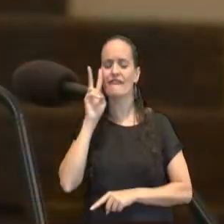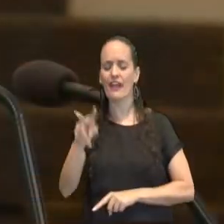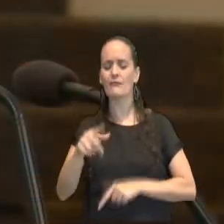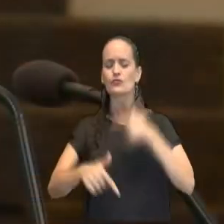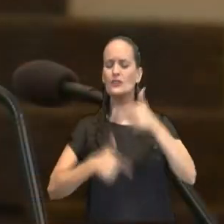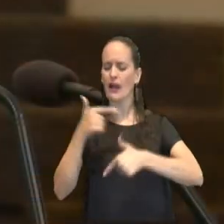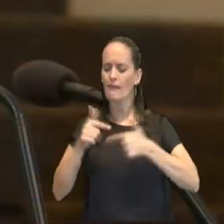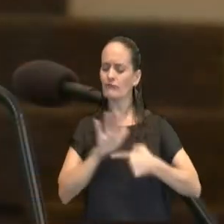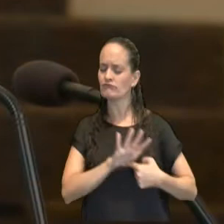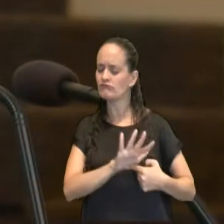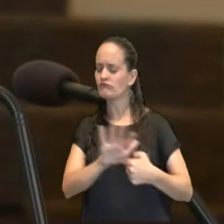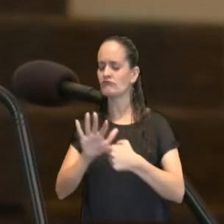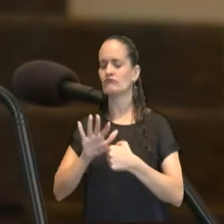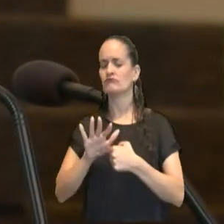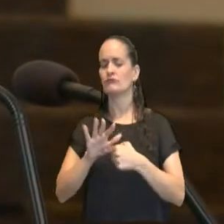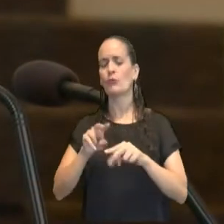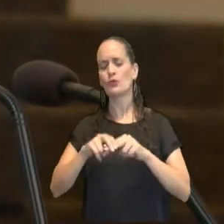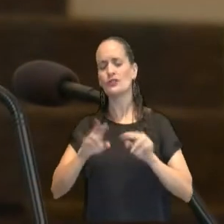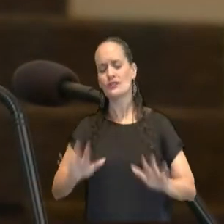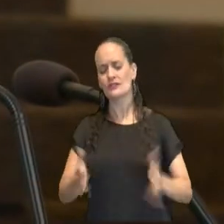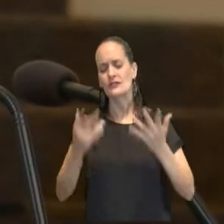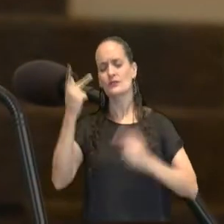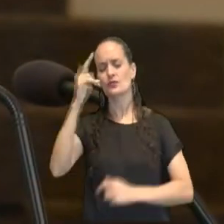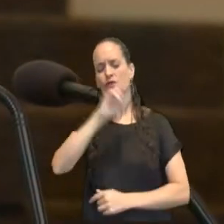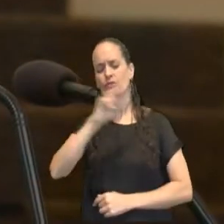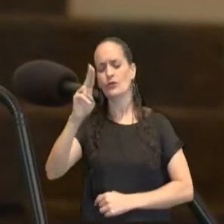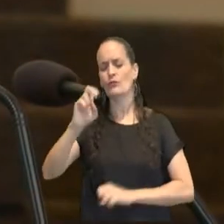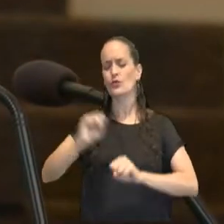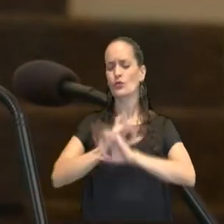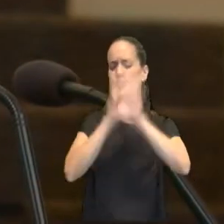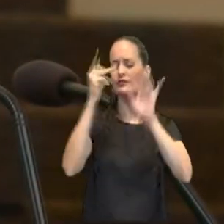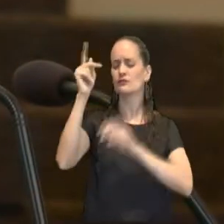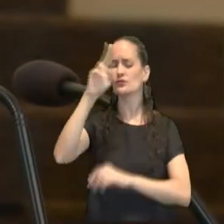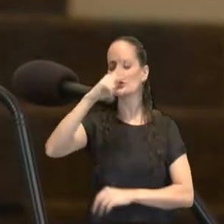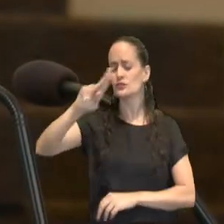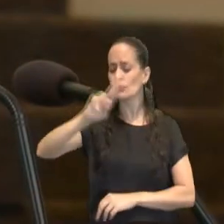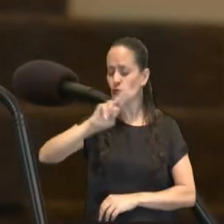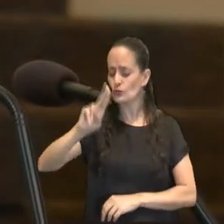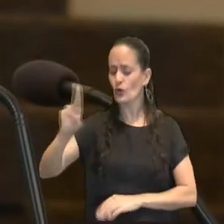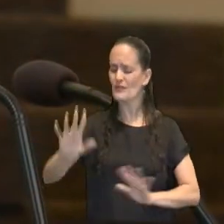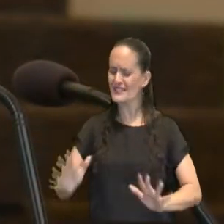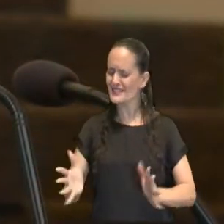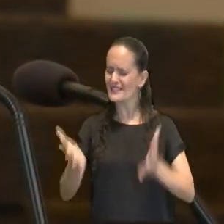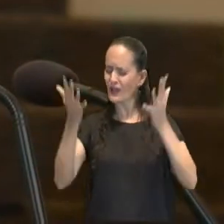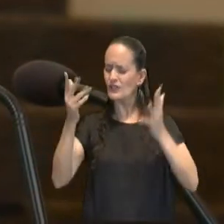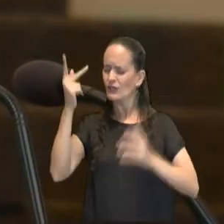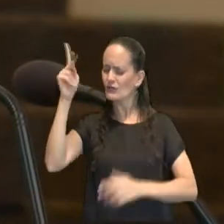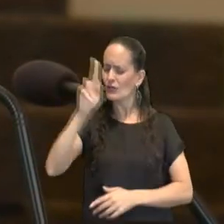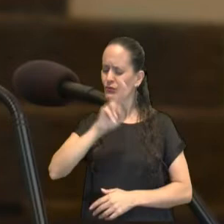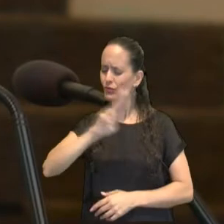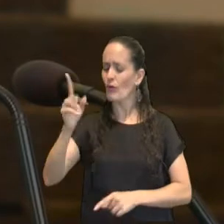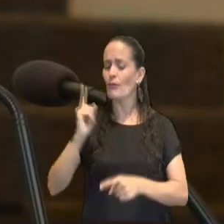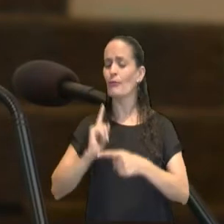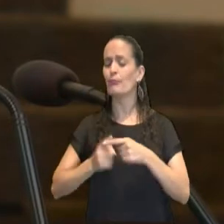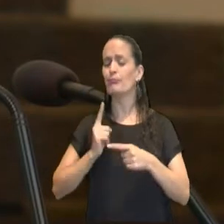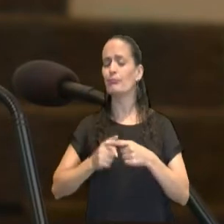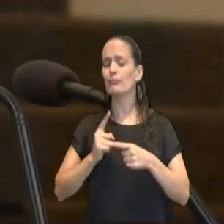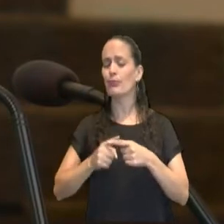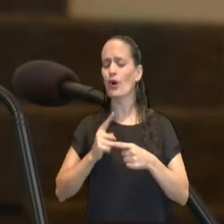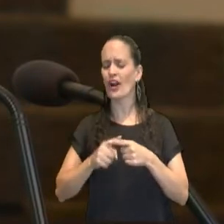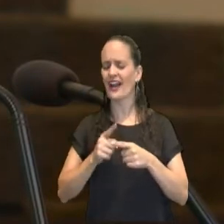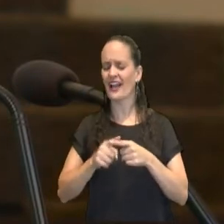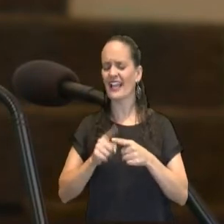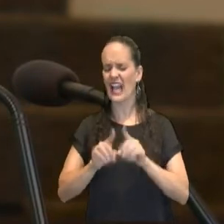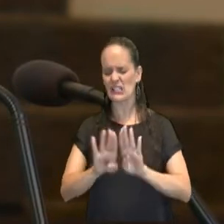nós queremos exaltar o Teu nome, queremos glorificar o Teu nome, queremos exaltar o Teu nome, porque as portas do